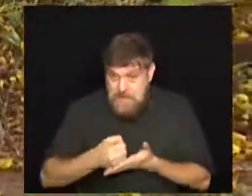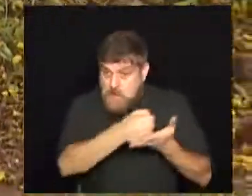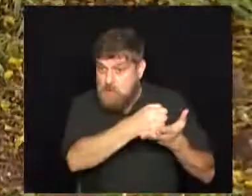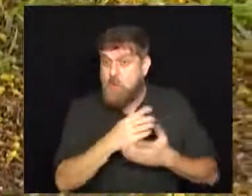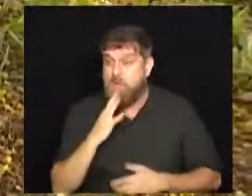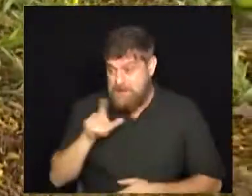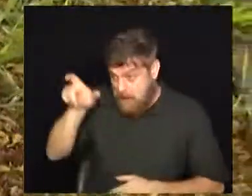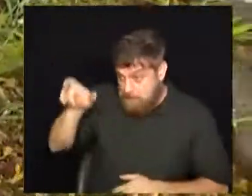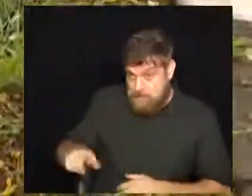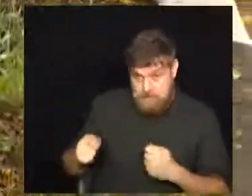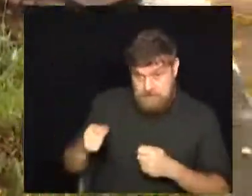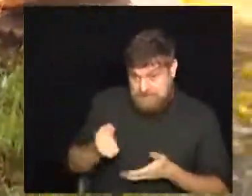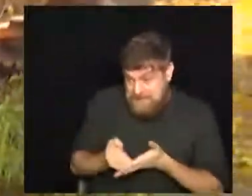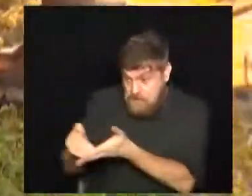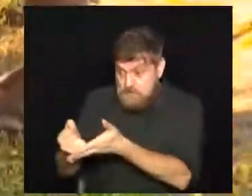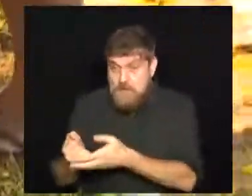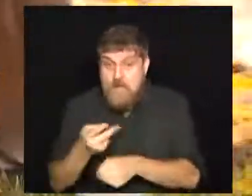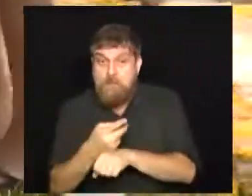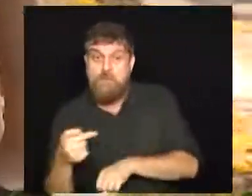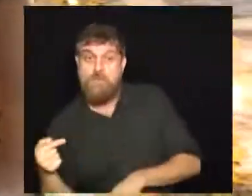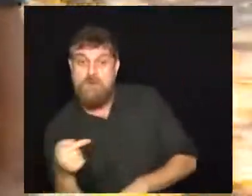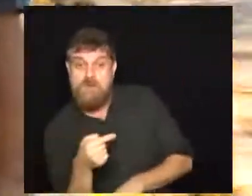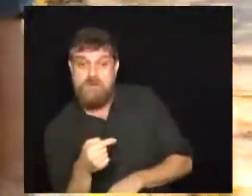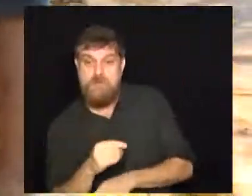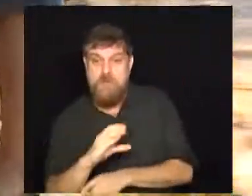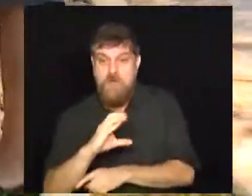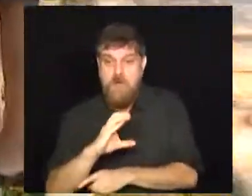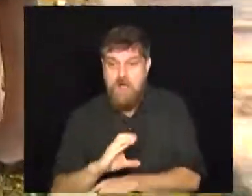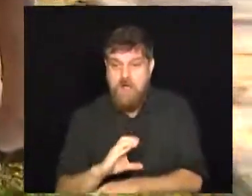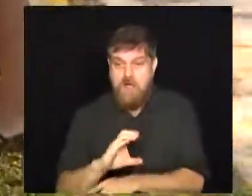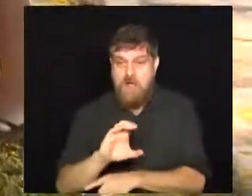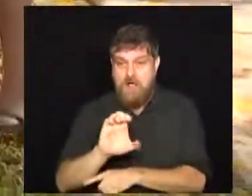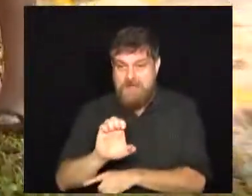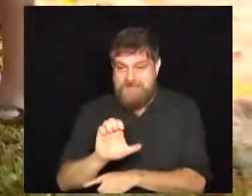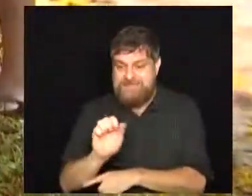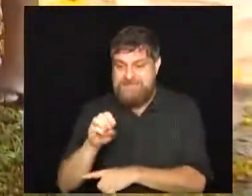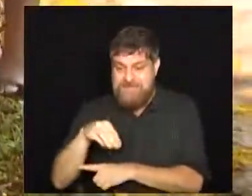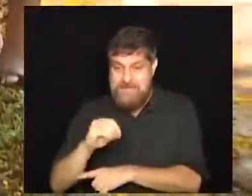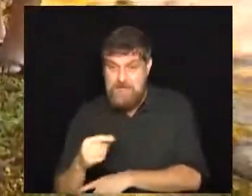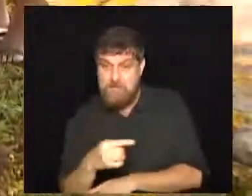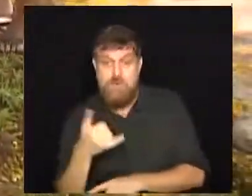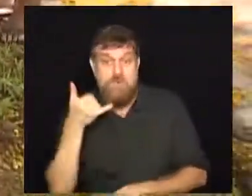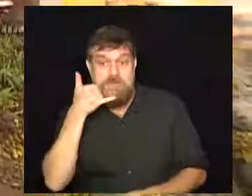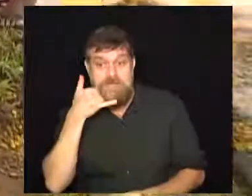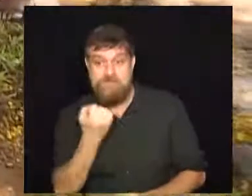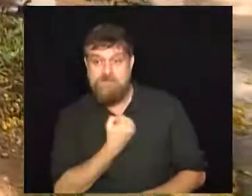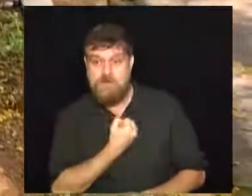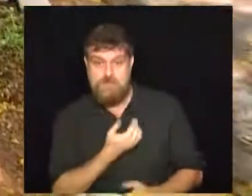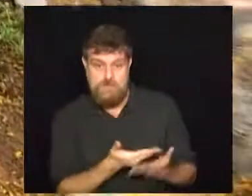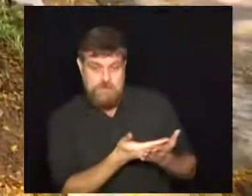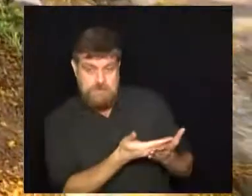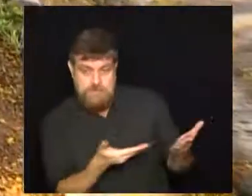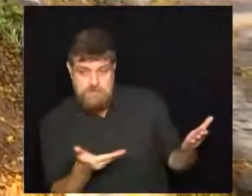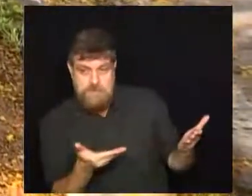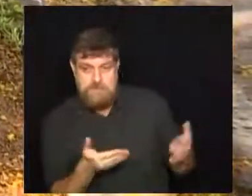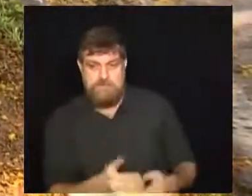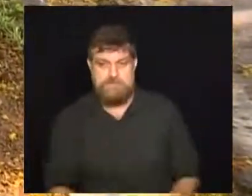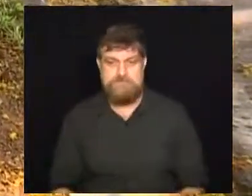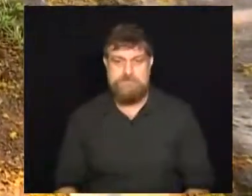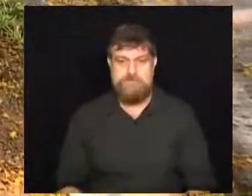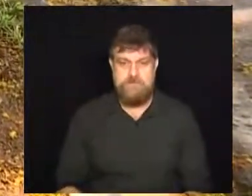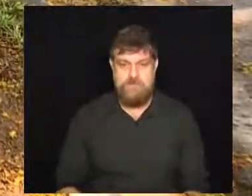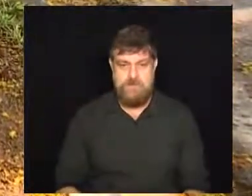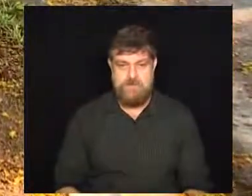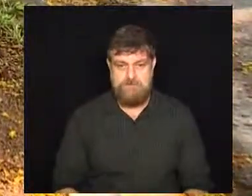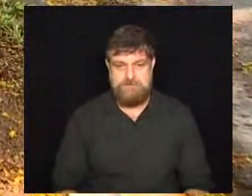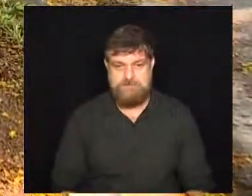conhece alguém, procure o SEAMO. O telefone é 0800 777